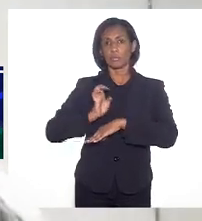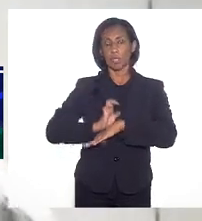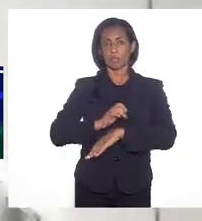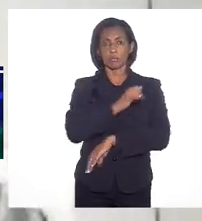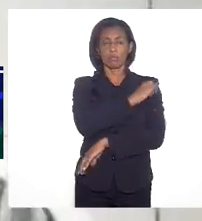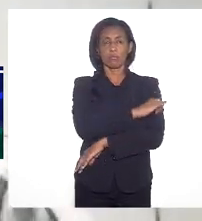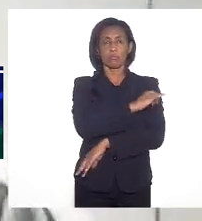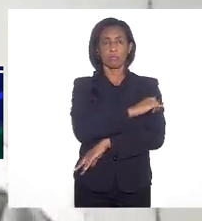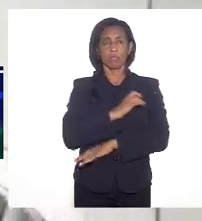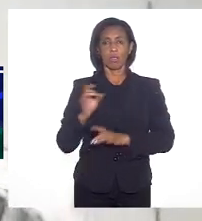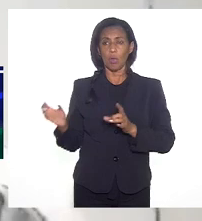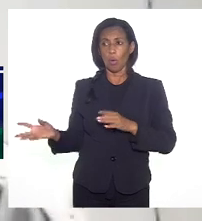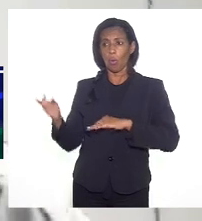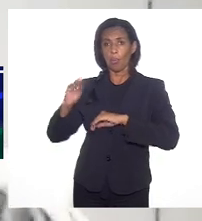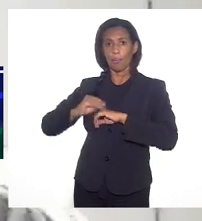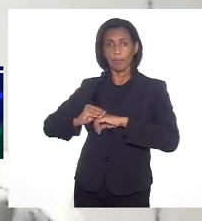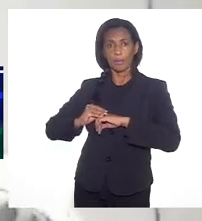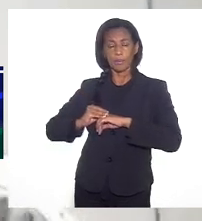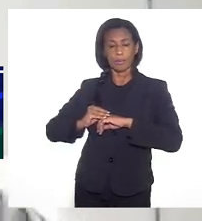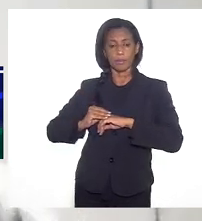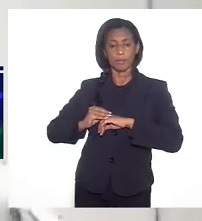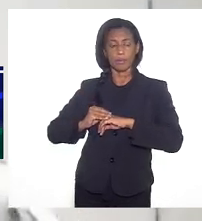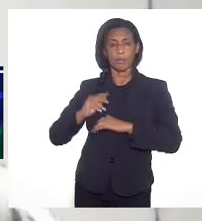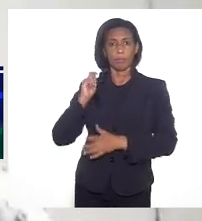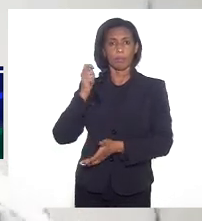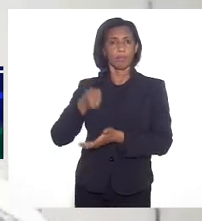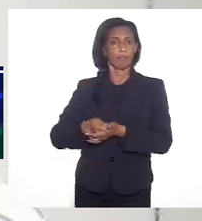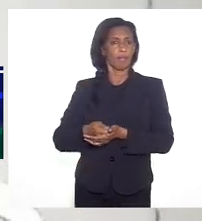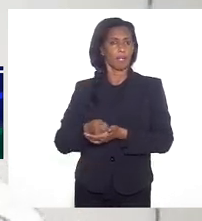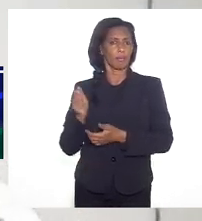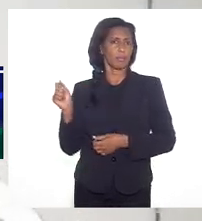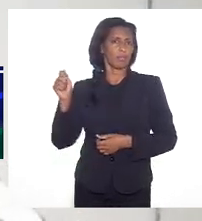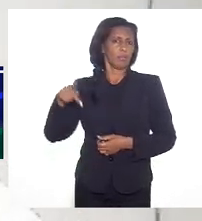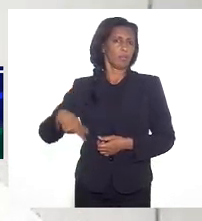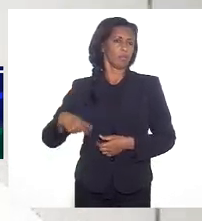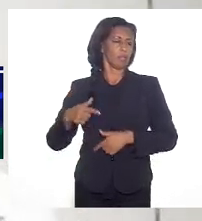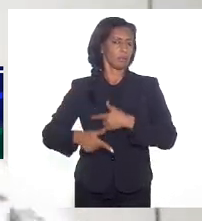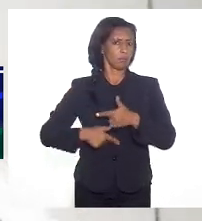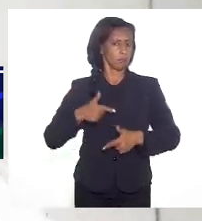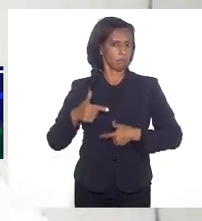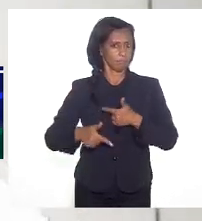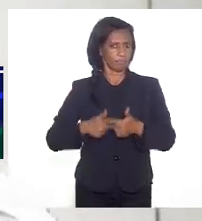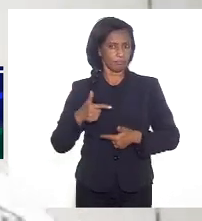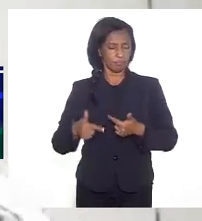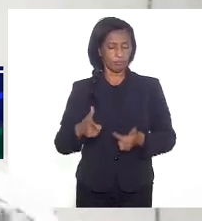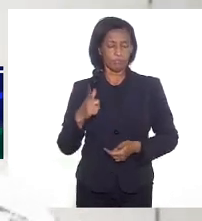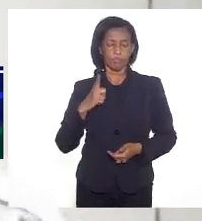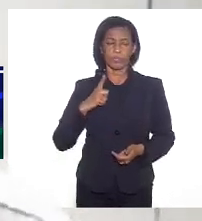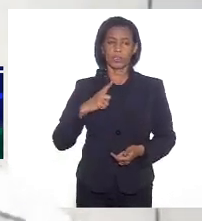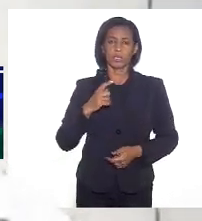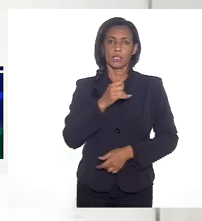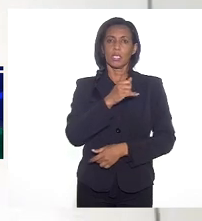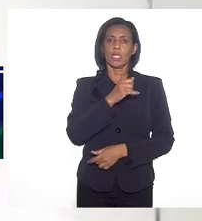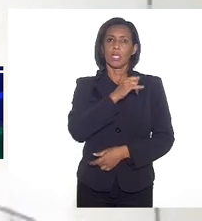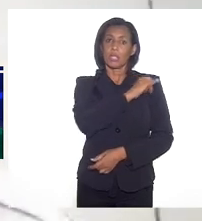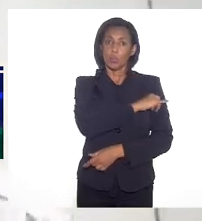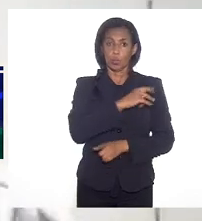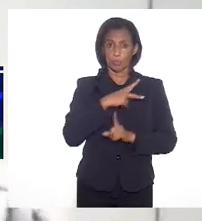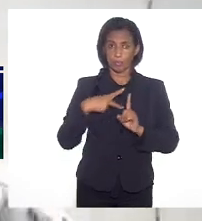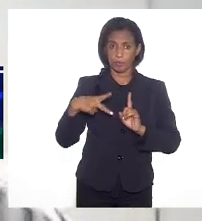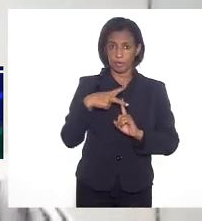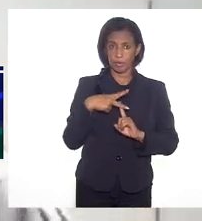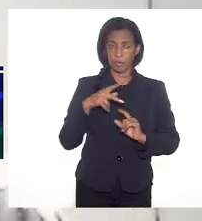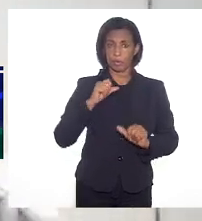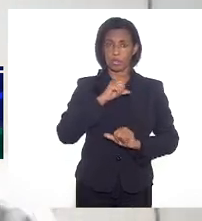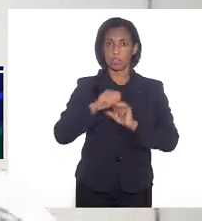Janeiro complementar o pagamento desses aposentados e servidores o que há é que o Rio Previdência quando